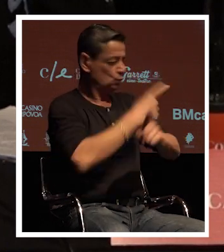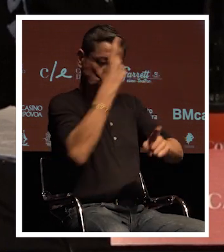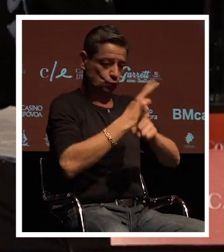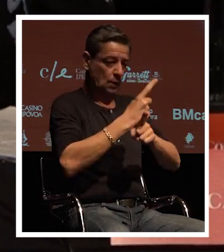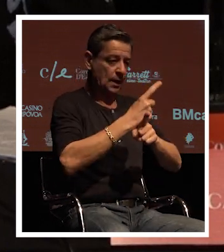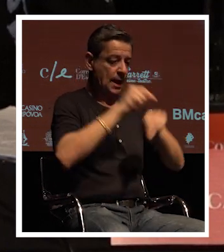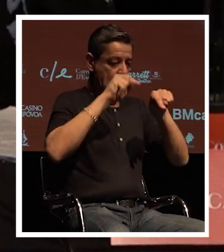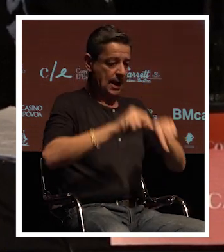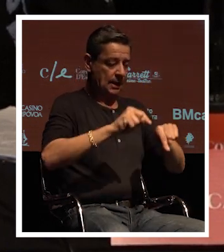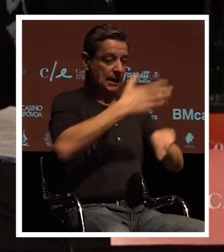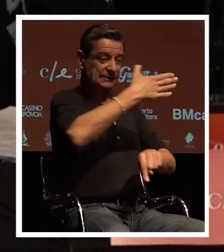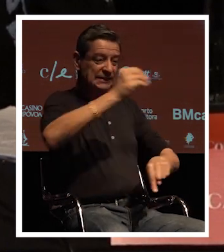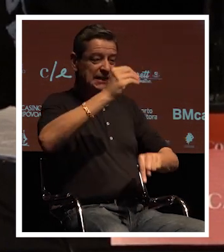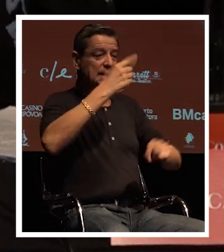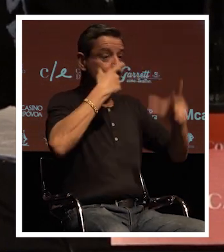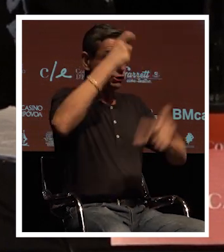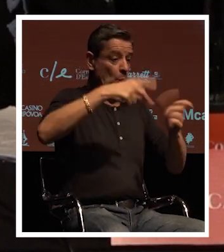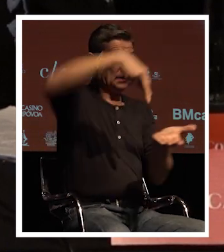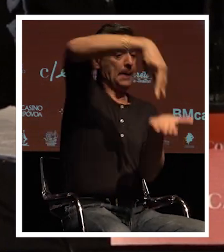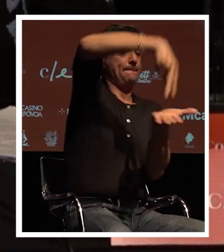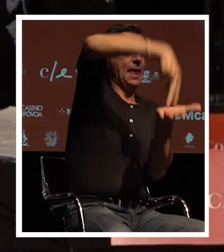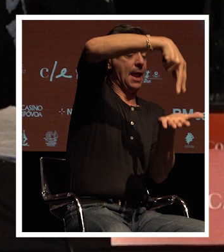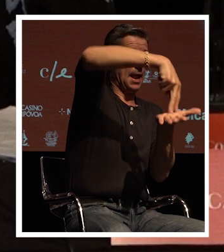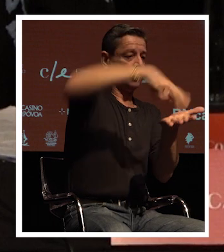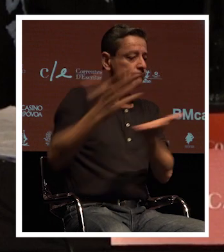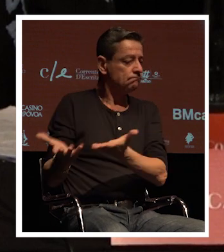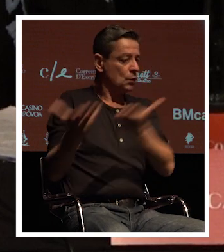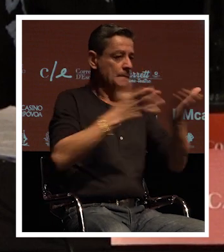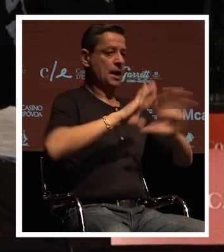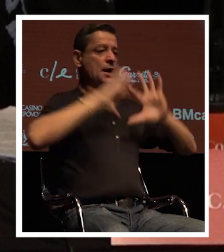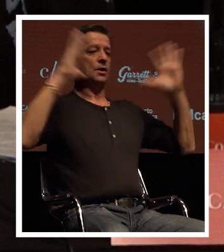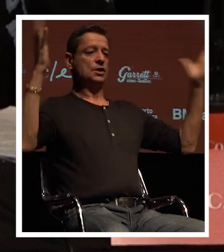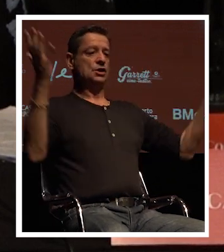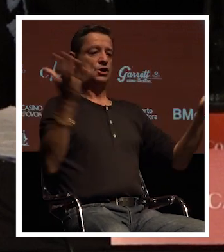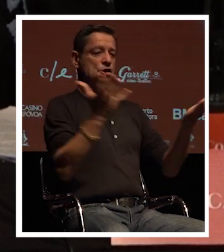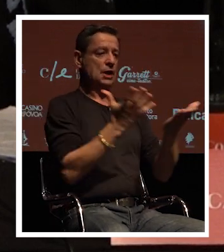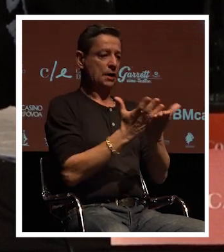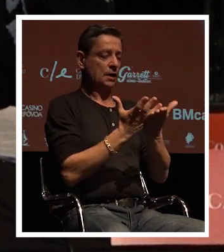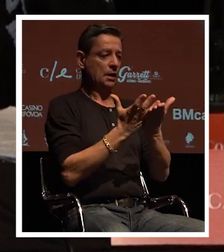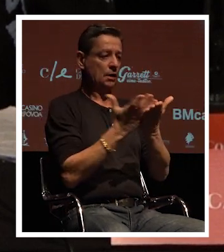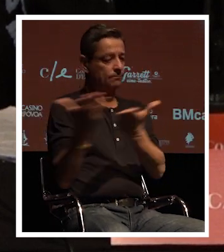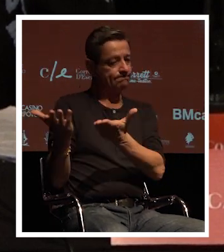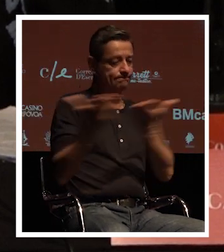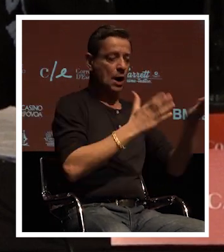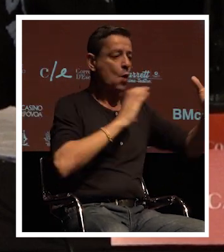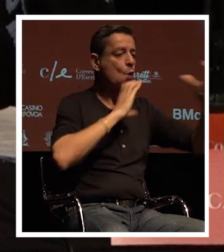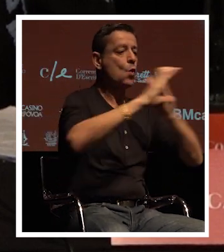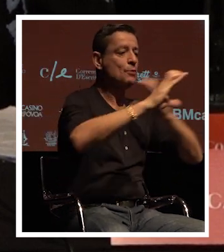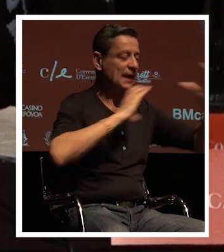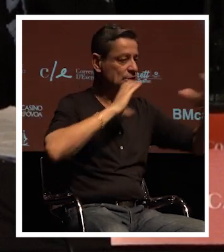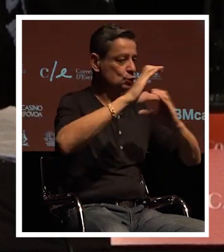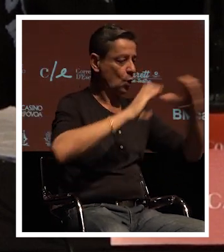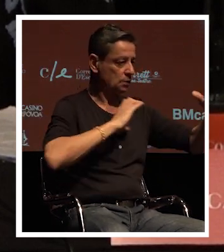falou de pé para 700 pessoas os convidados vêm Regra geral bem preparados brindando com algumas comunicações fora de